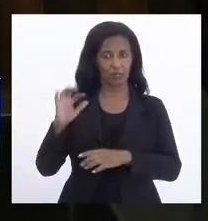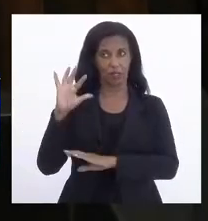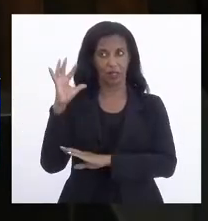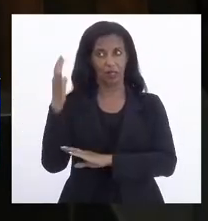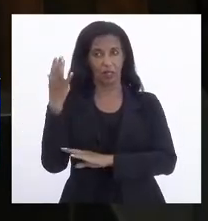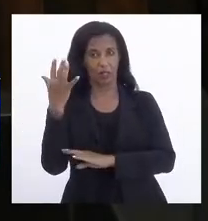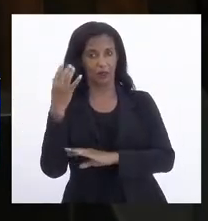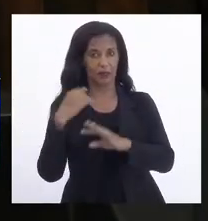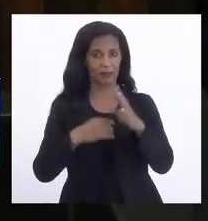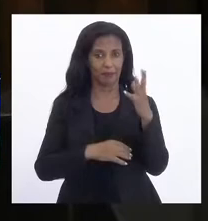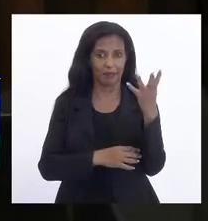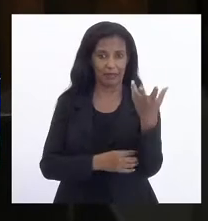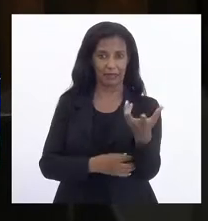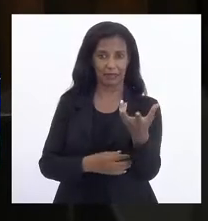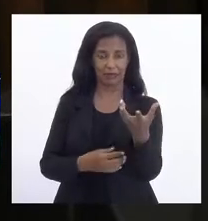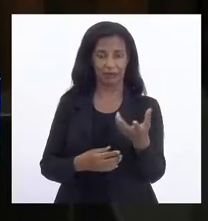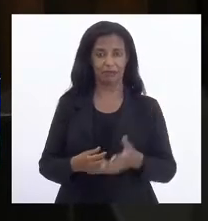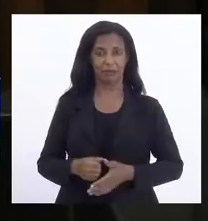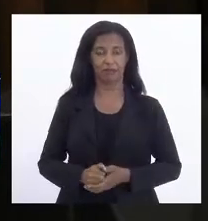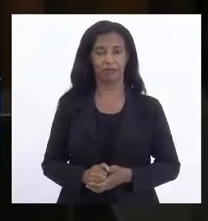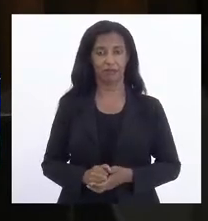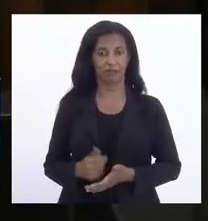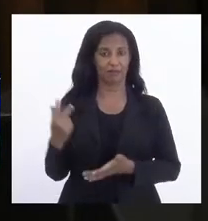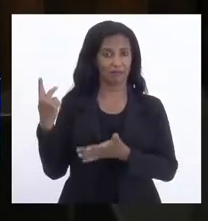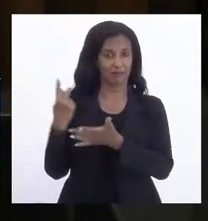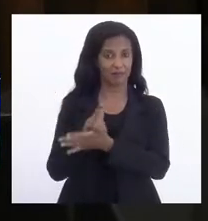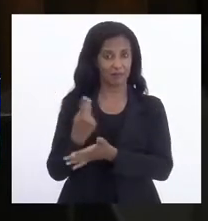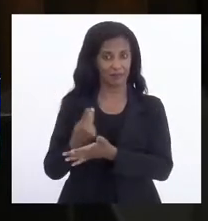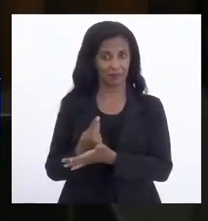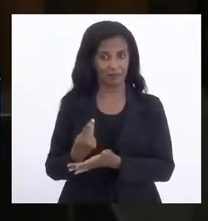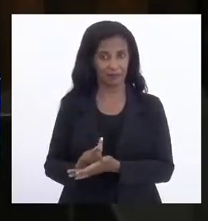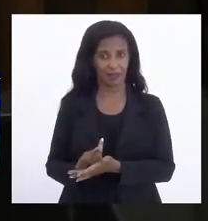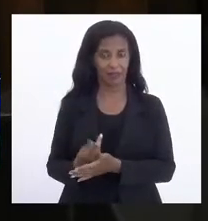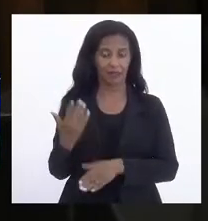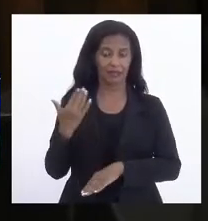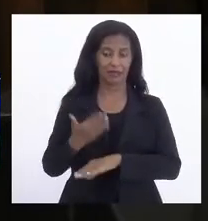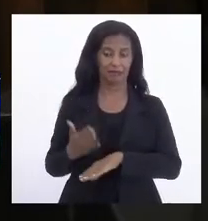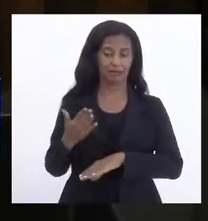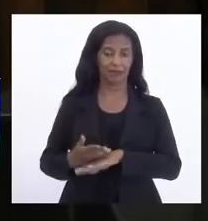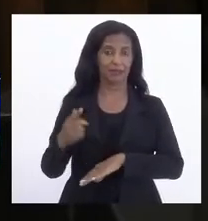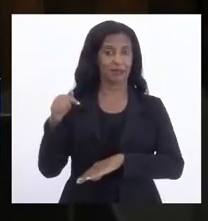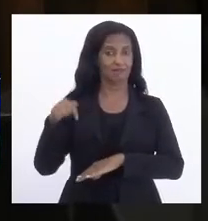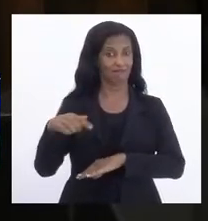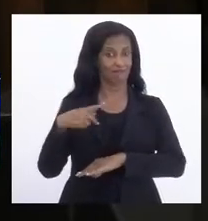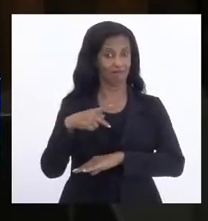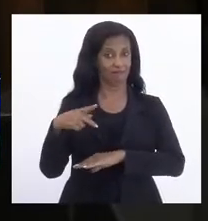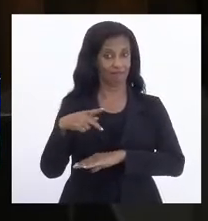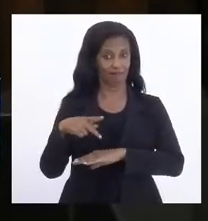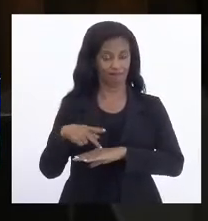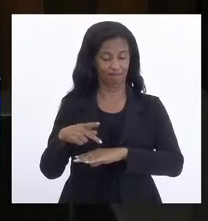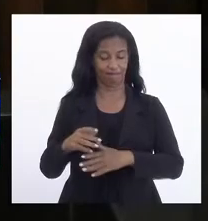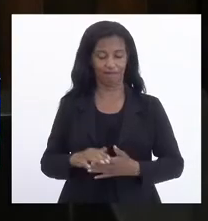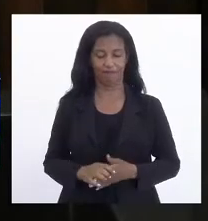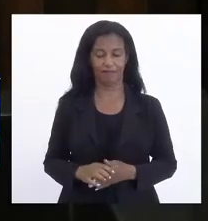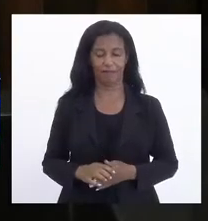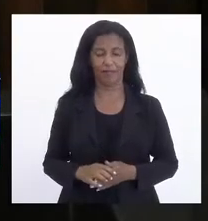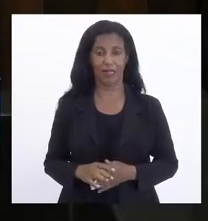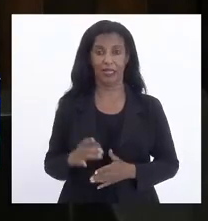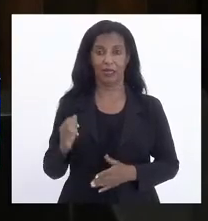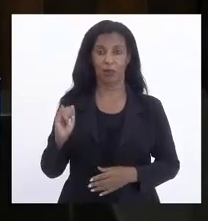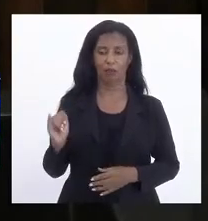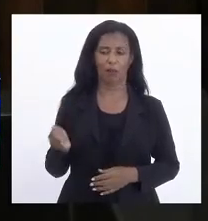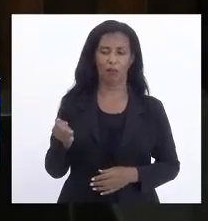ambientais desastrosas que se pratica nesse país, e a